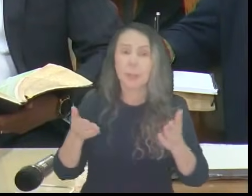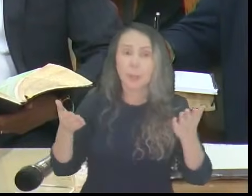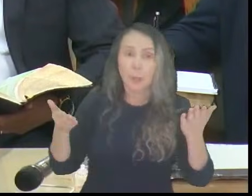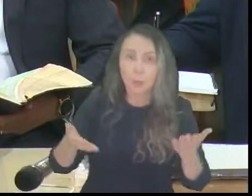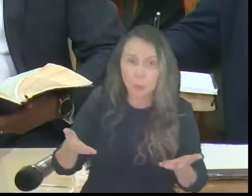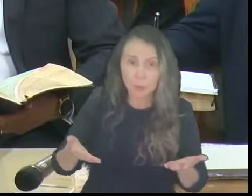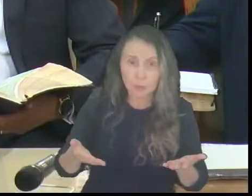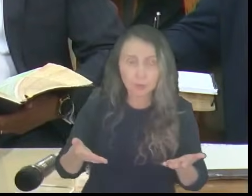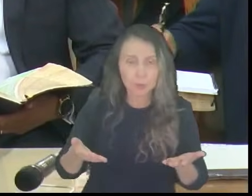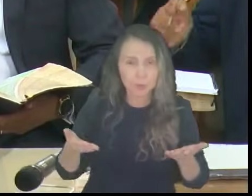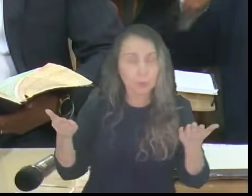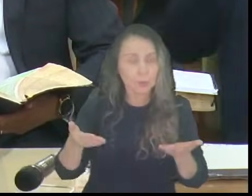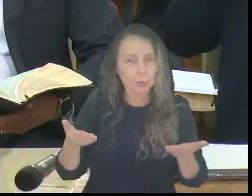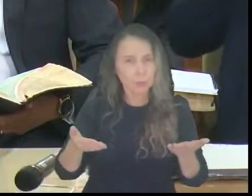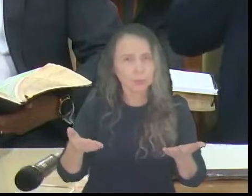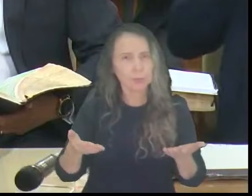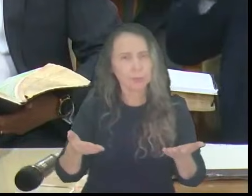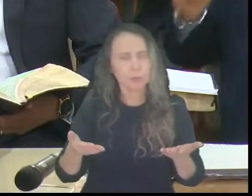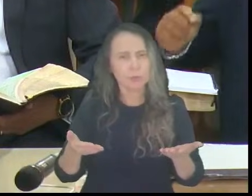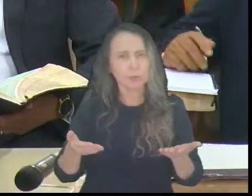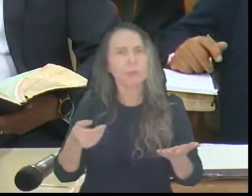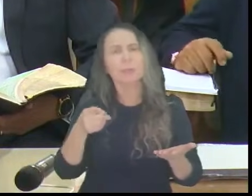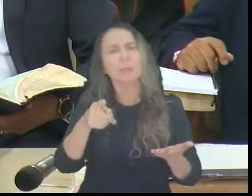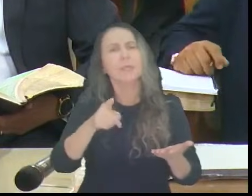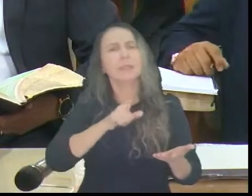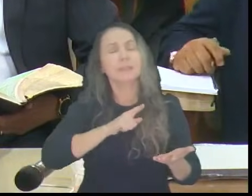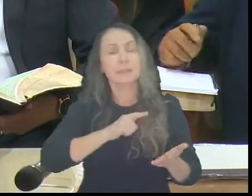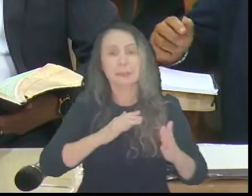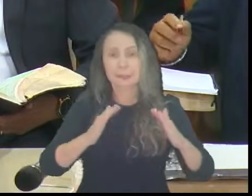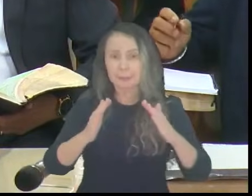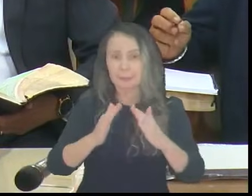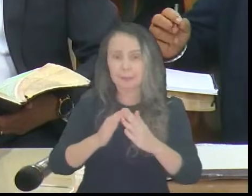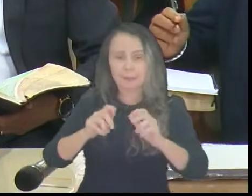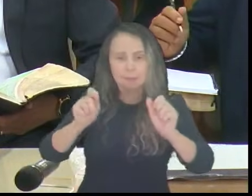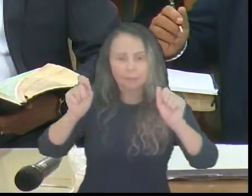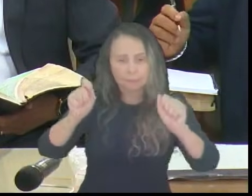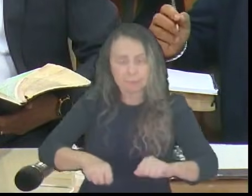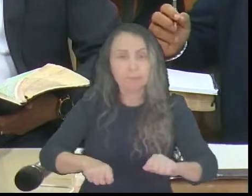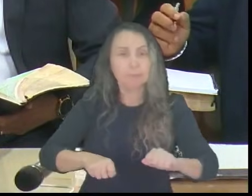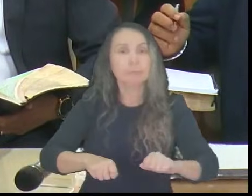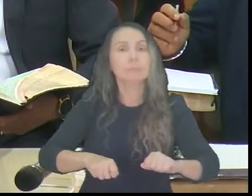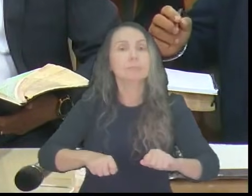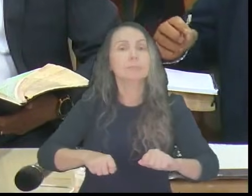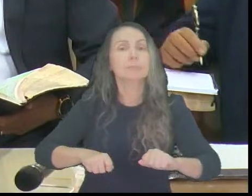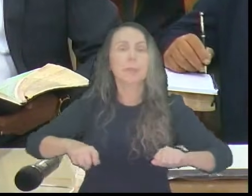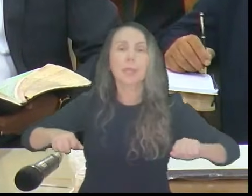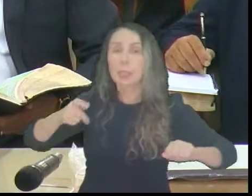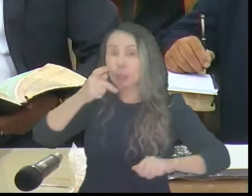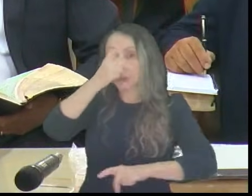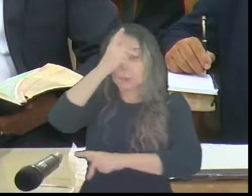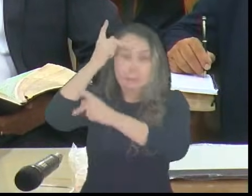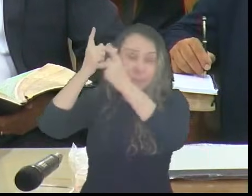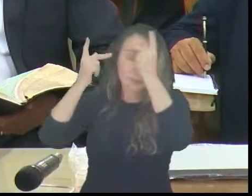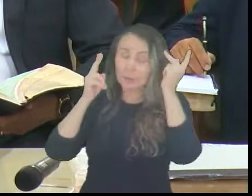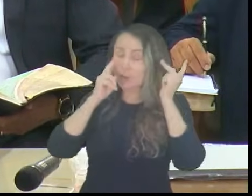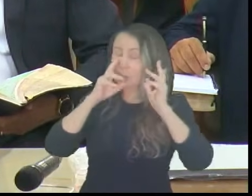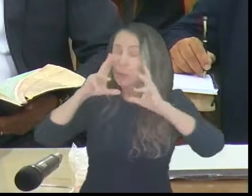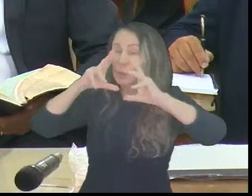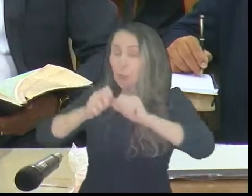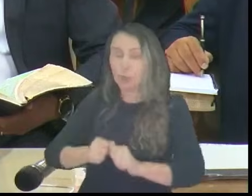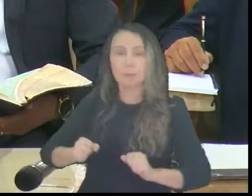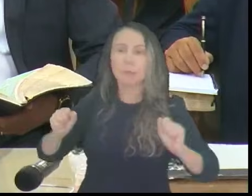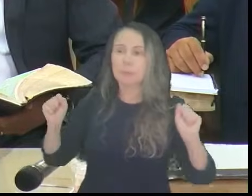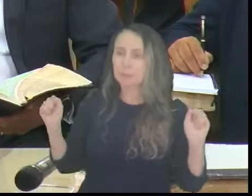hoje, que é uma igreja pequena, nós somos uma igreja pequena aqui. Tem alguma casa aqui em Maceió? Quem quer levar esse povo para a sua